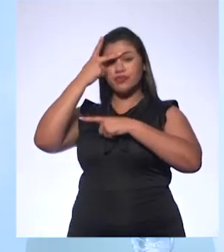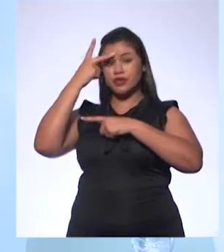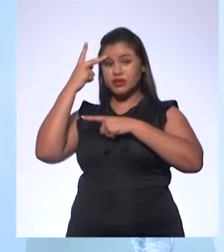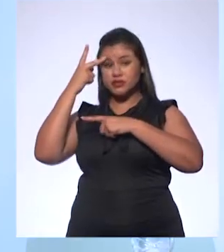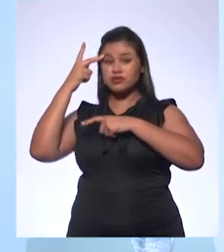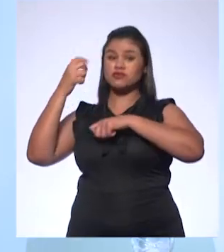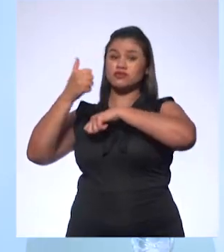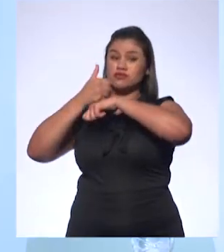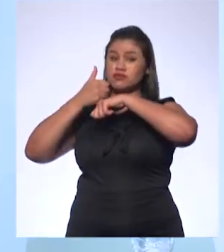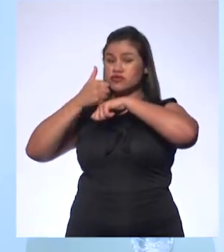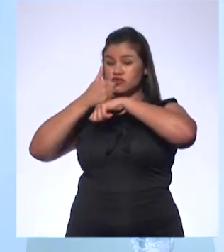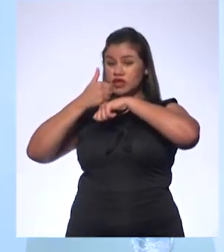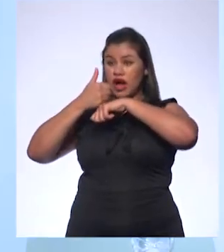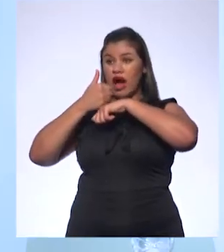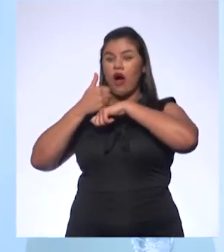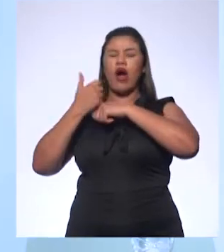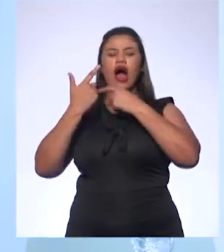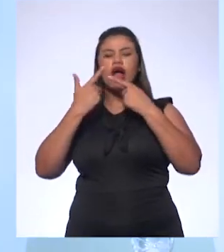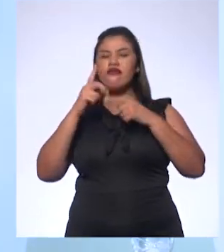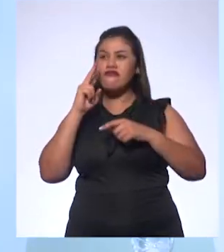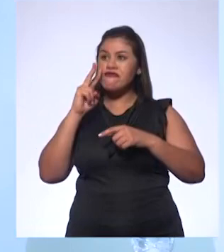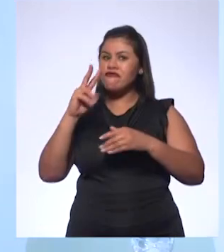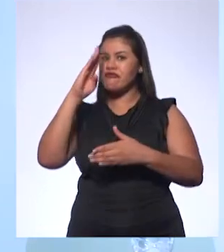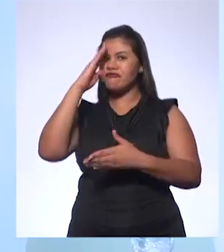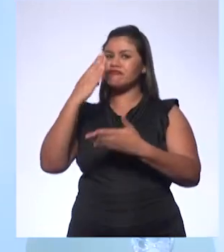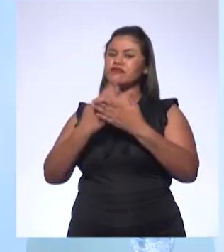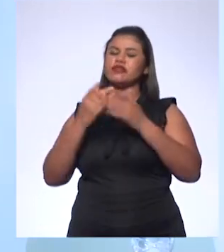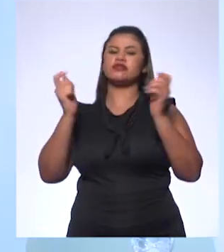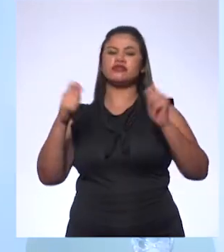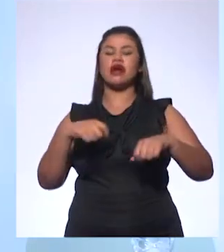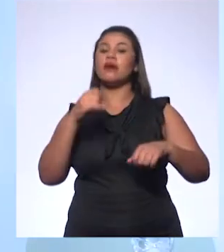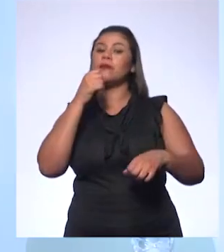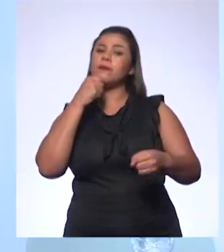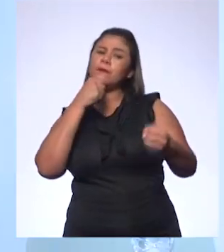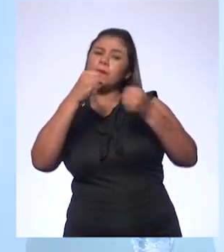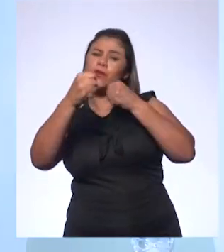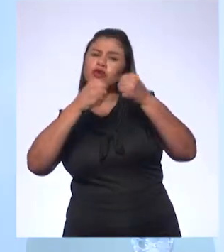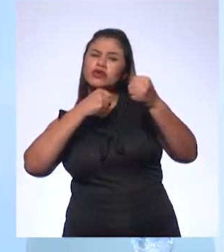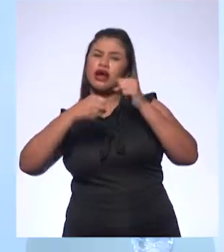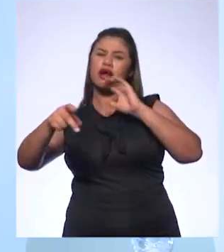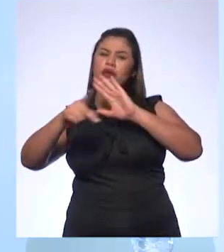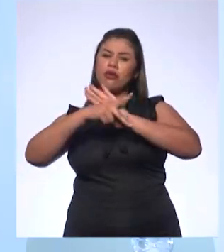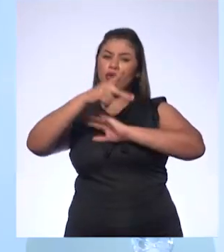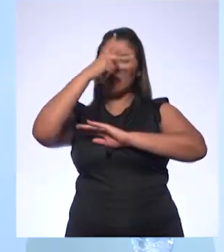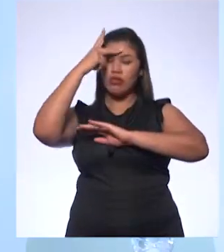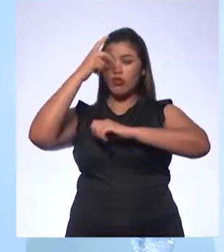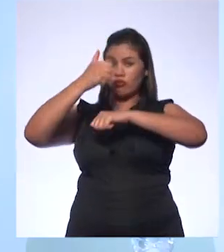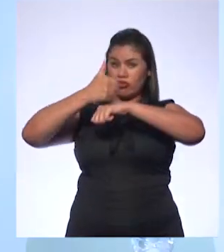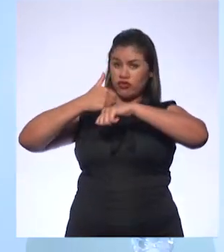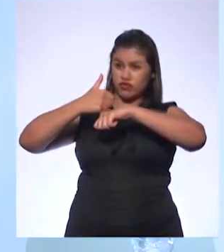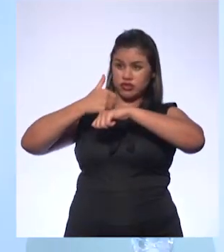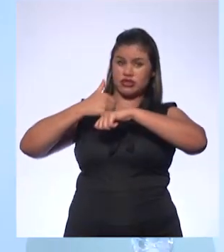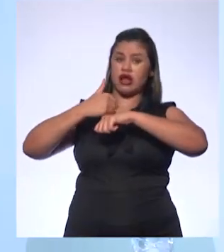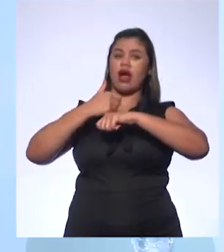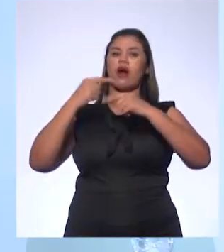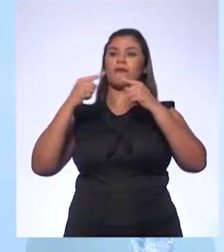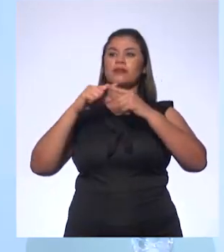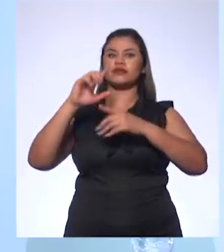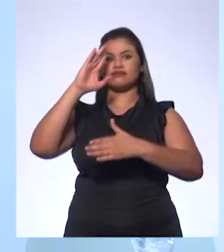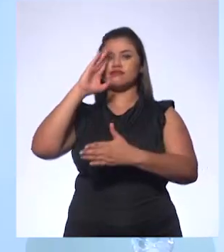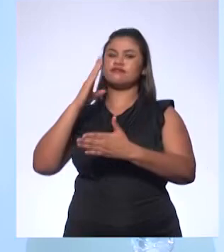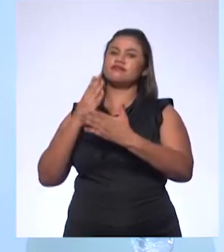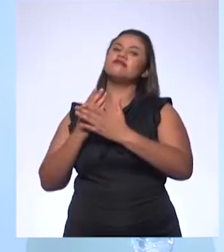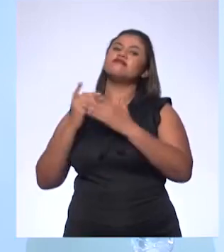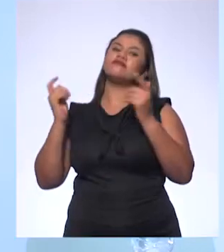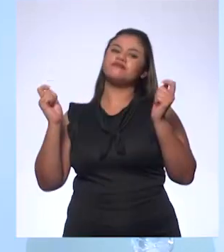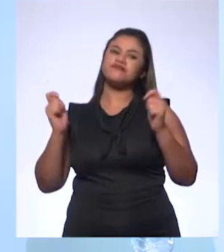outro peso para a sua escrita. Então, quando eu tenho uma reportagem que traz a fala de um especialista, tem um outro peso